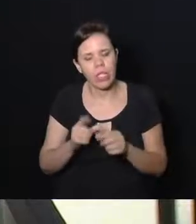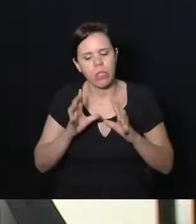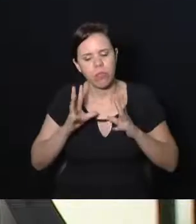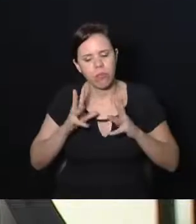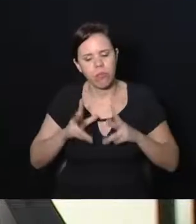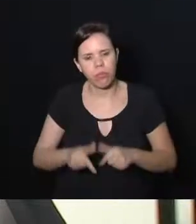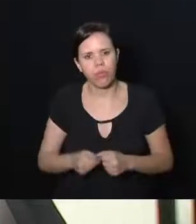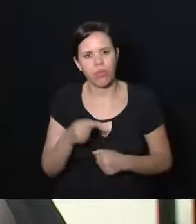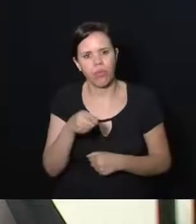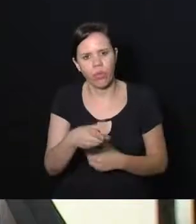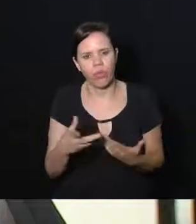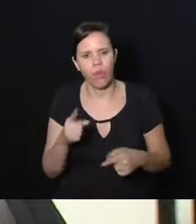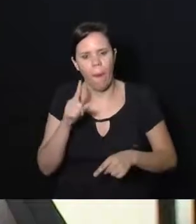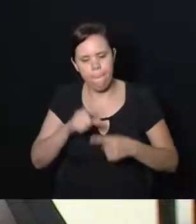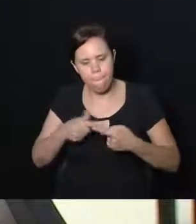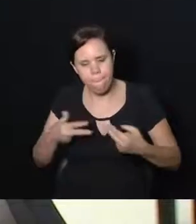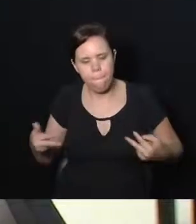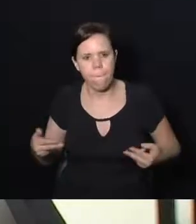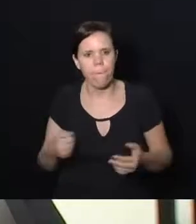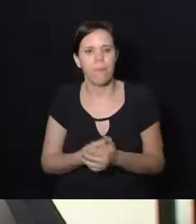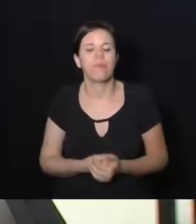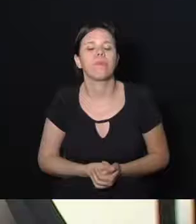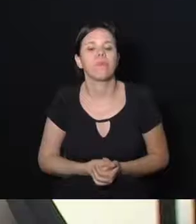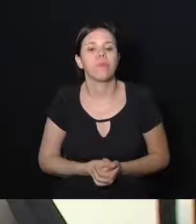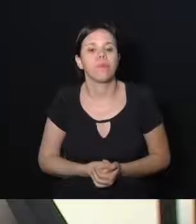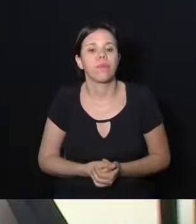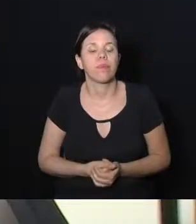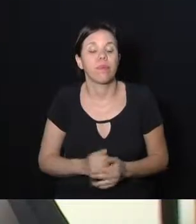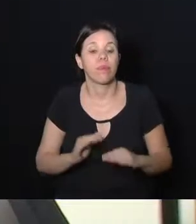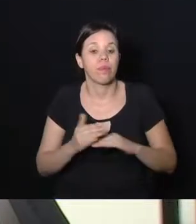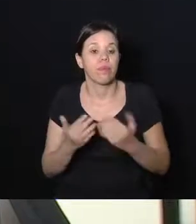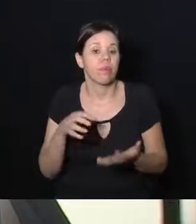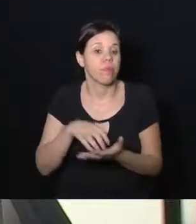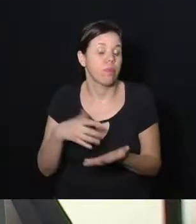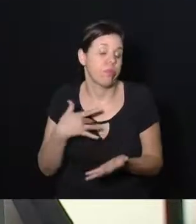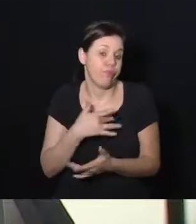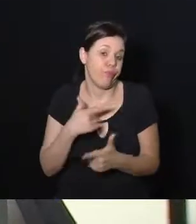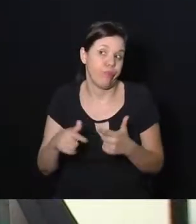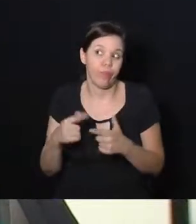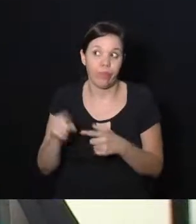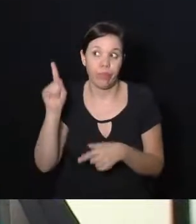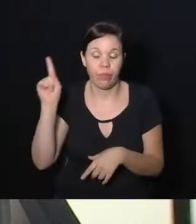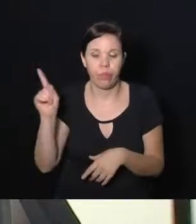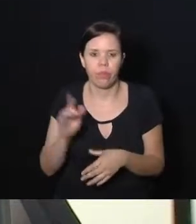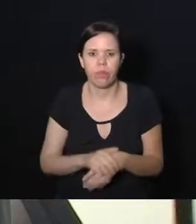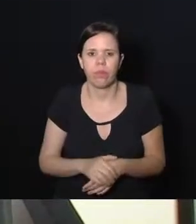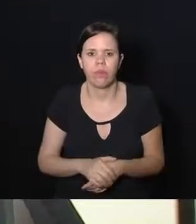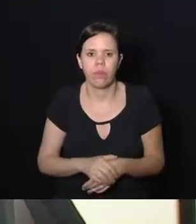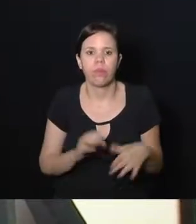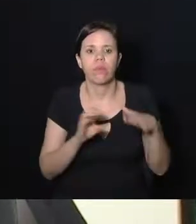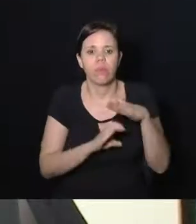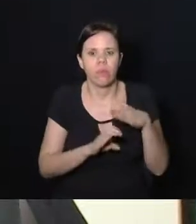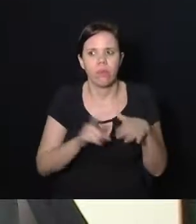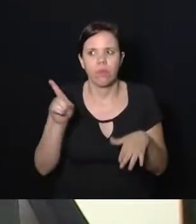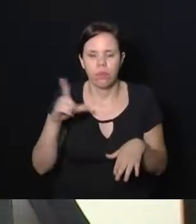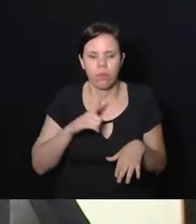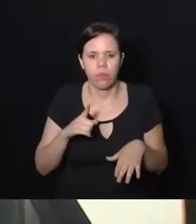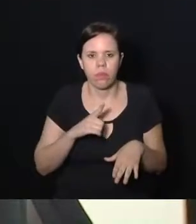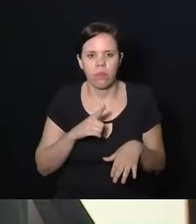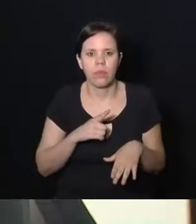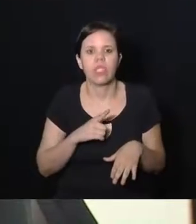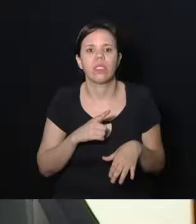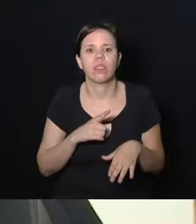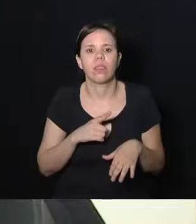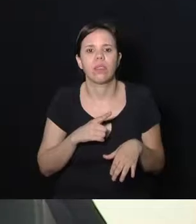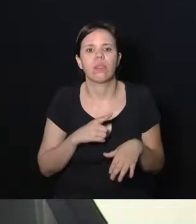higienização dos aparelhos do centro de saúde e está com problema. Inclusive ele já está com a empresa, com a cotação, com a empresa